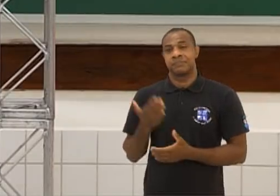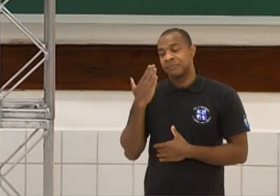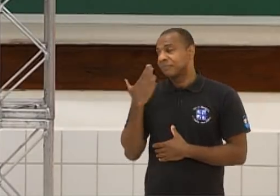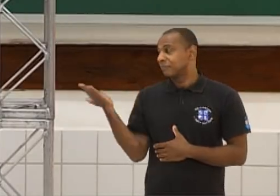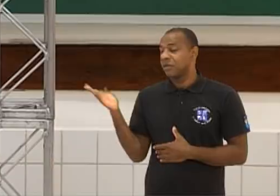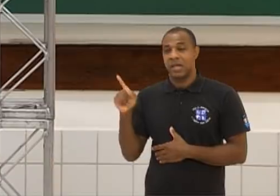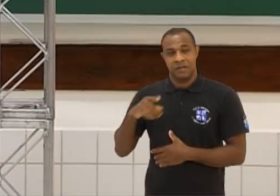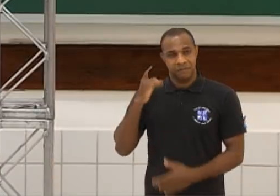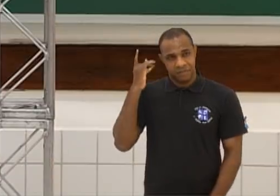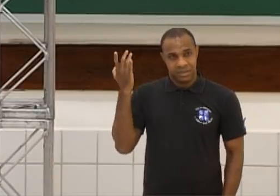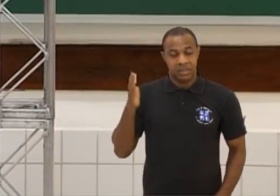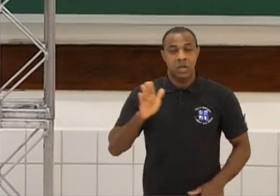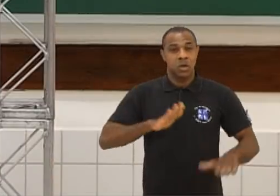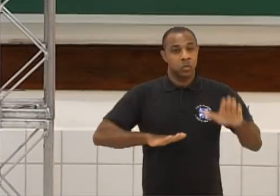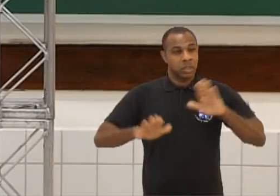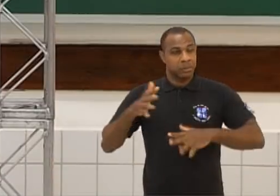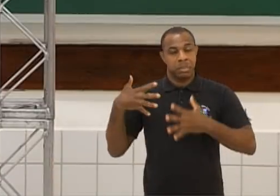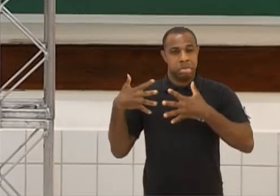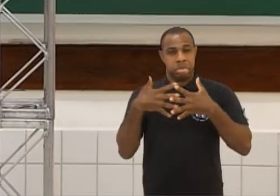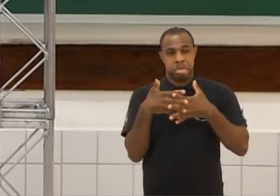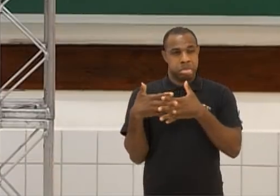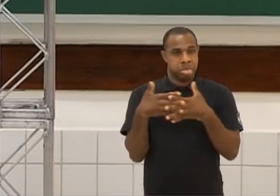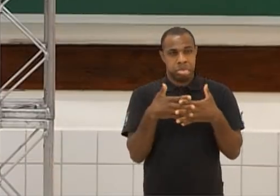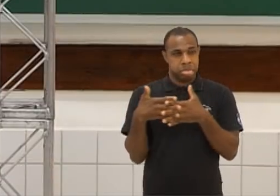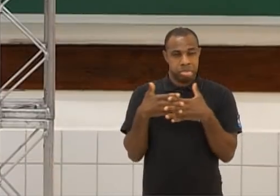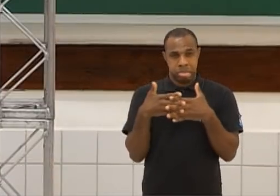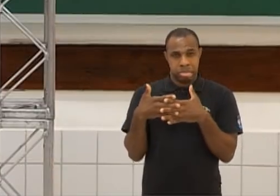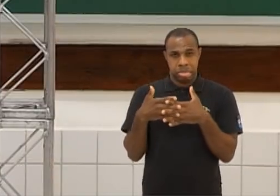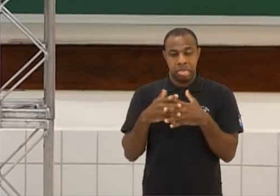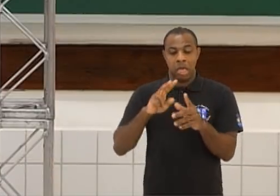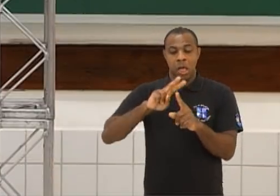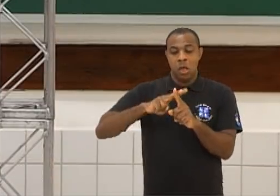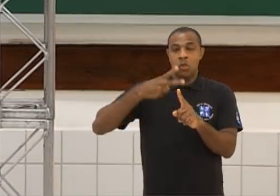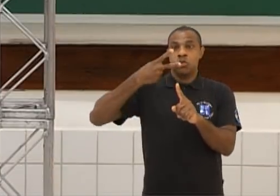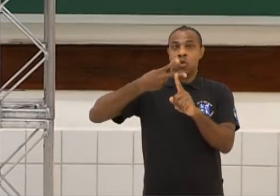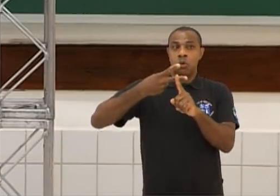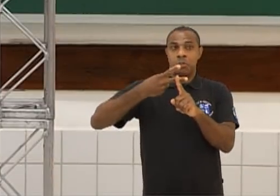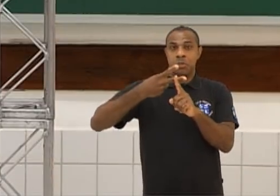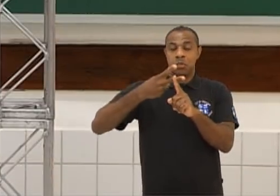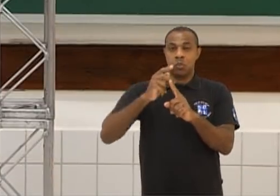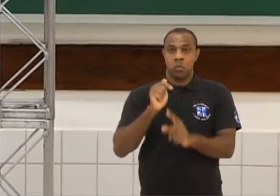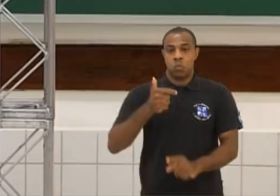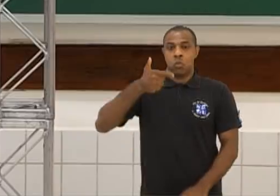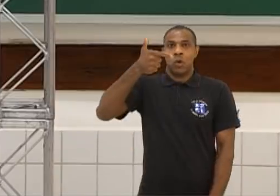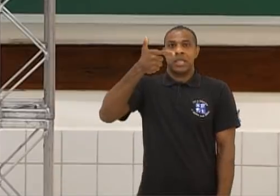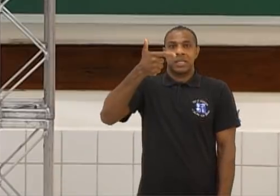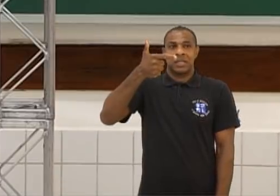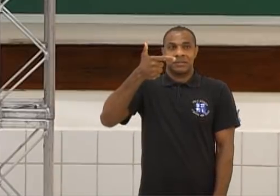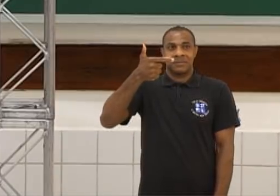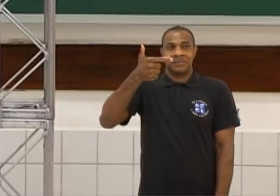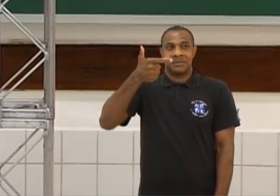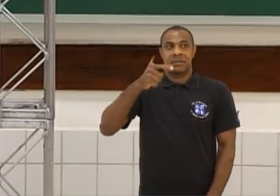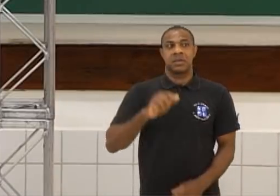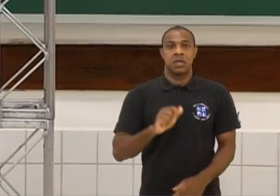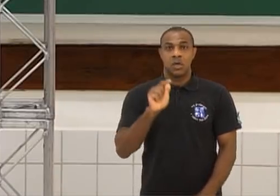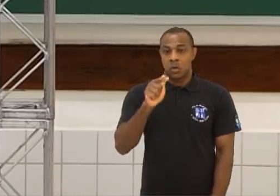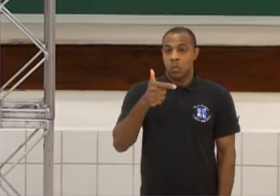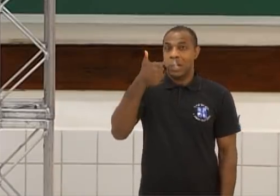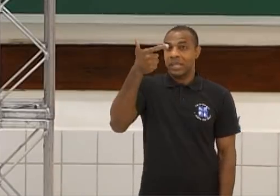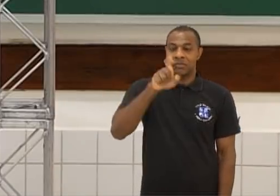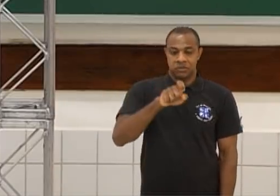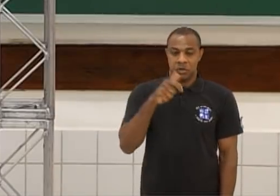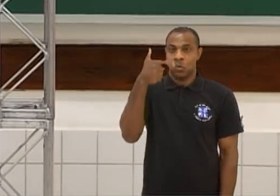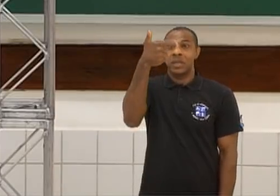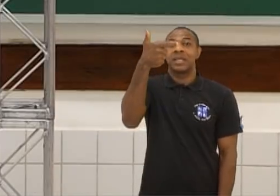sim. Só tomar cuidado para não confundir dobro com quadrado. Essa é uma confusão, às vezes, comum, tá? Então, quadrado é x ao